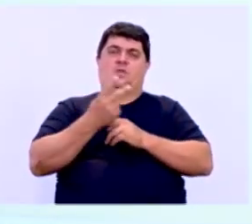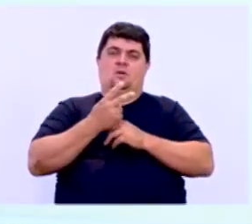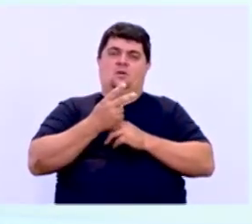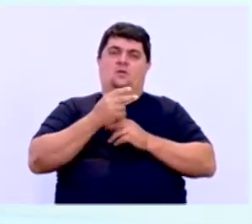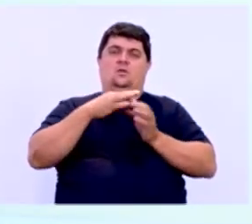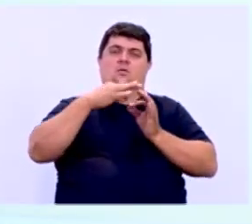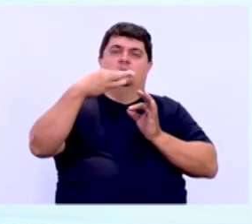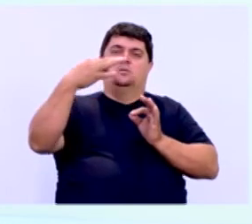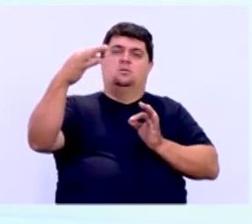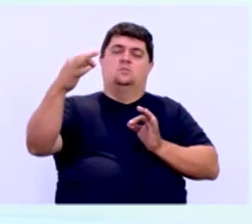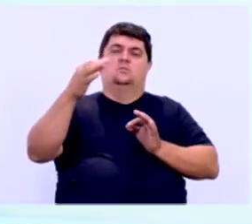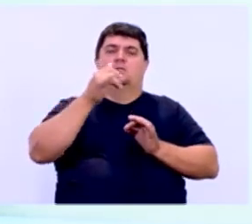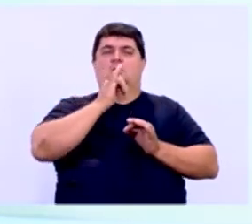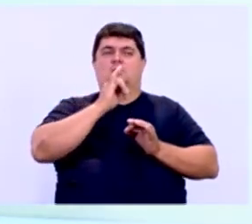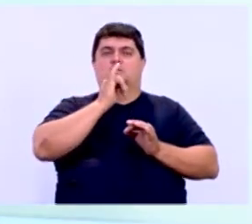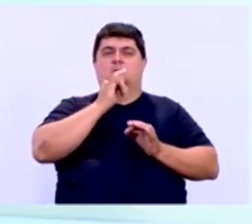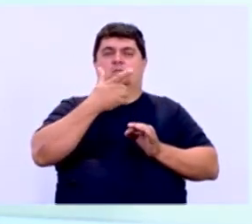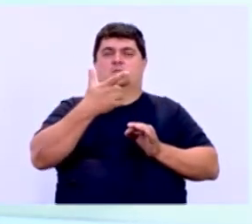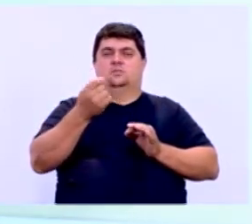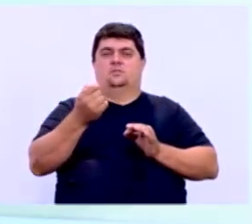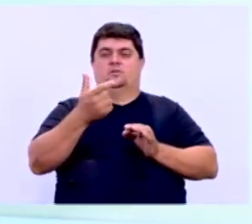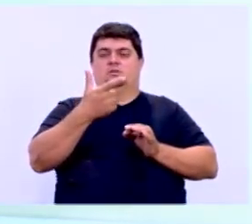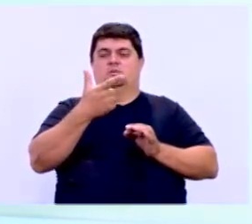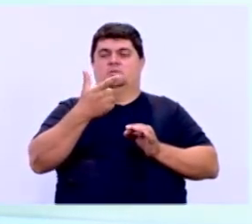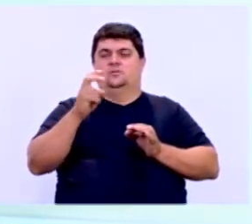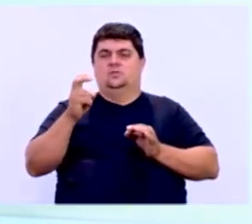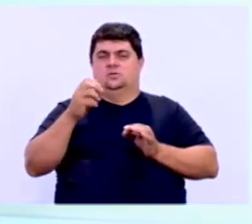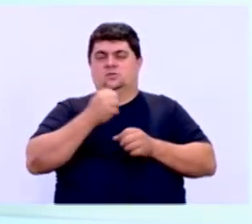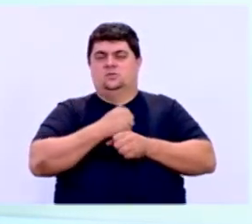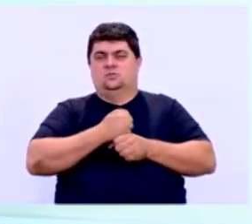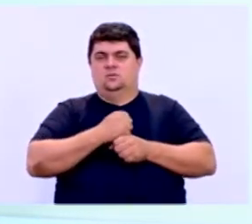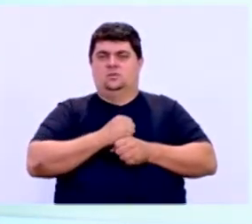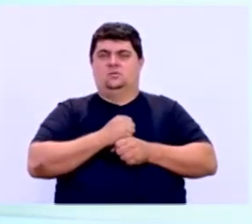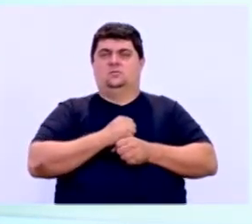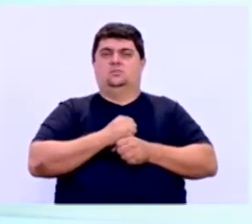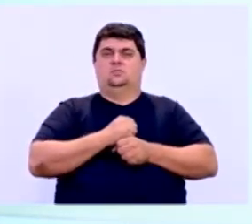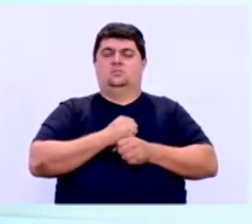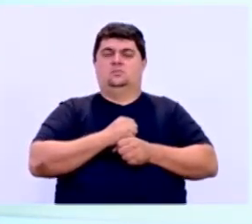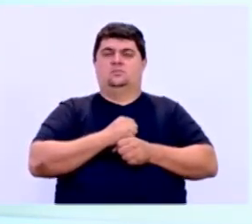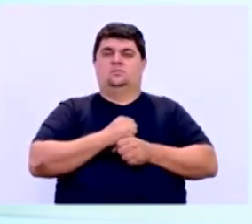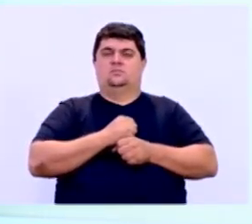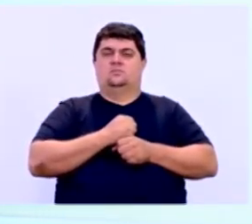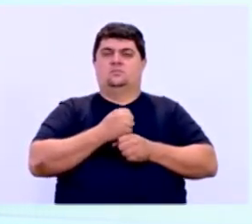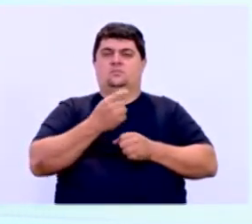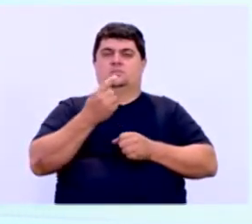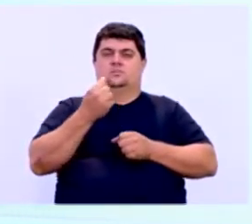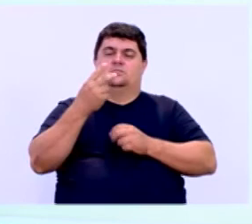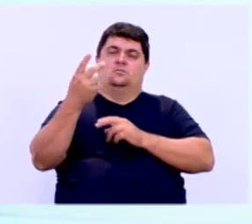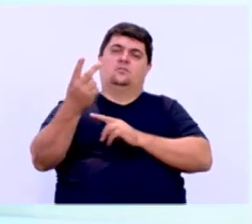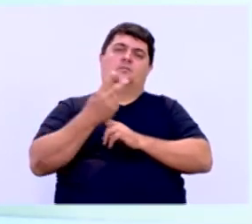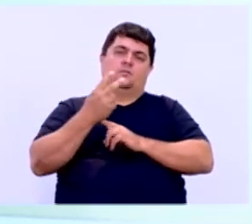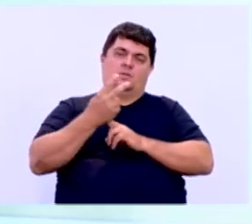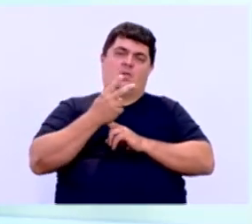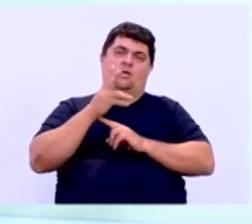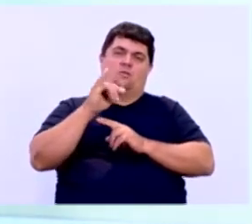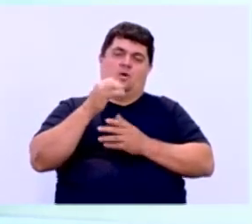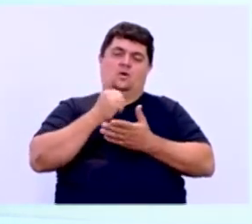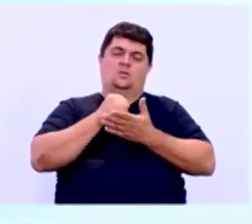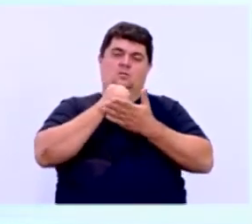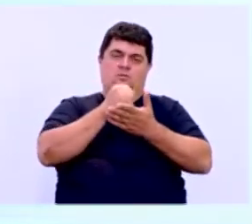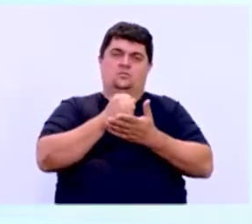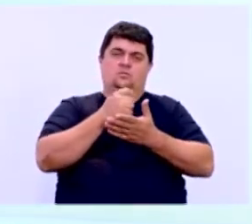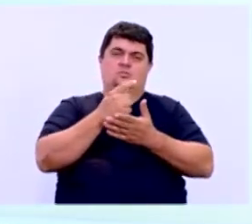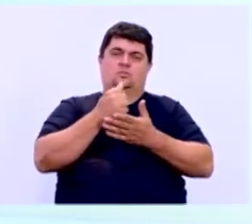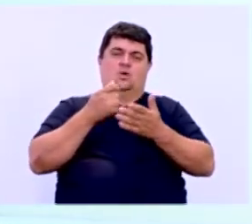longo prazo, como por exemplo, 20, 25 anos. Né? E esse financiamento ele vai ajudar a organização a adquirir